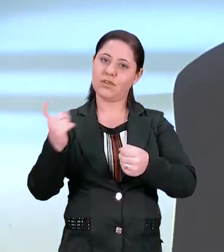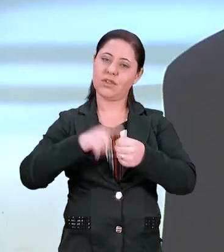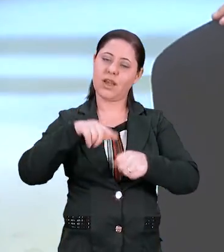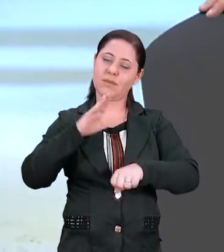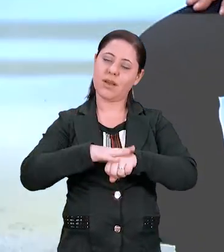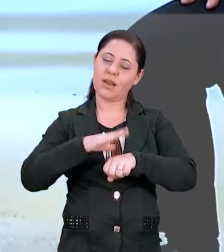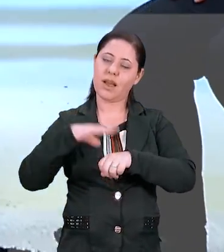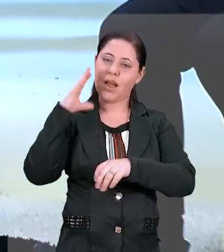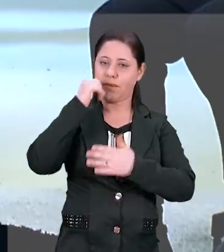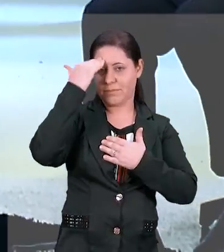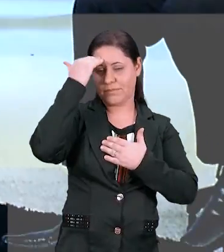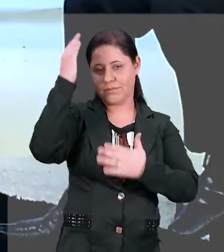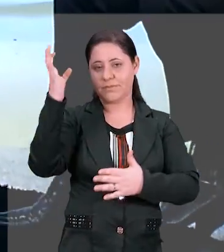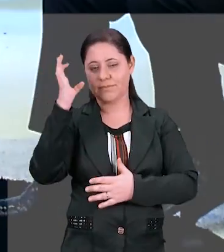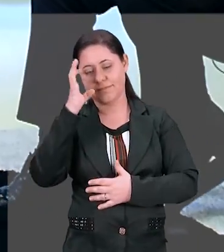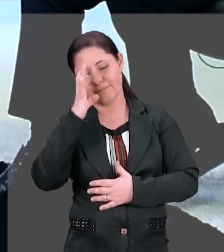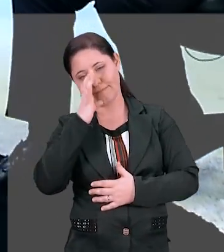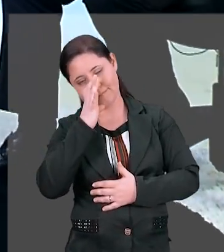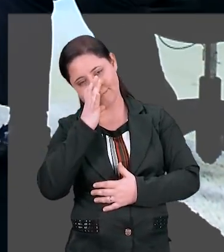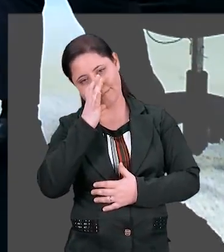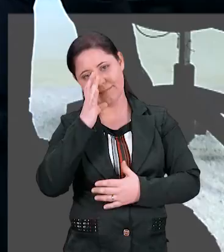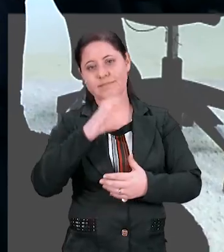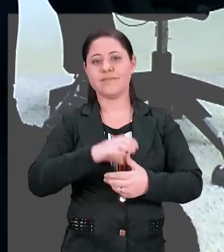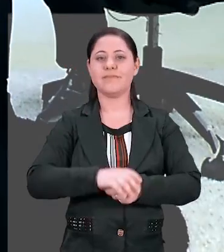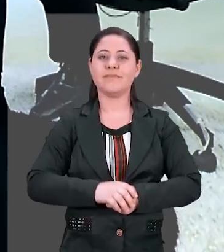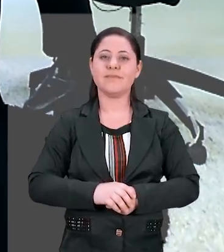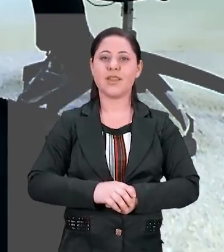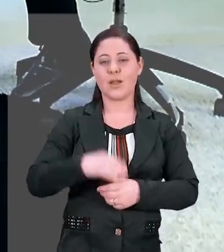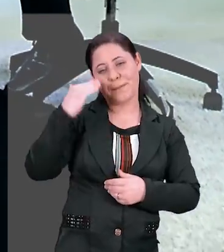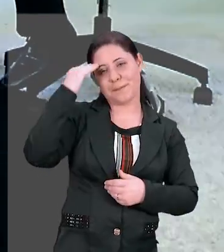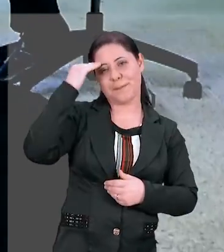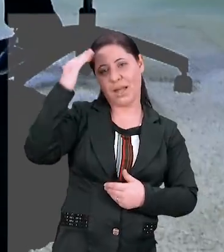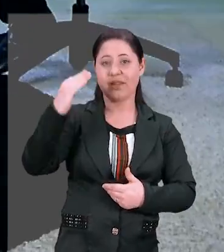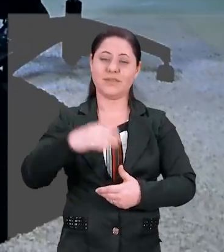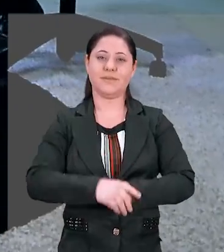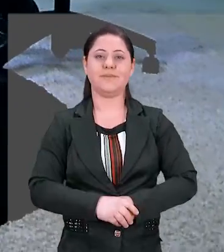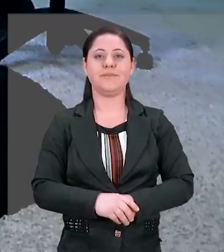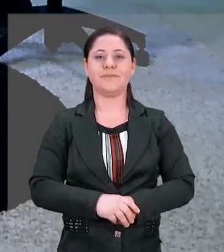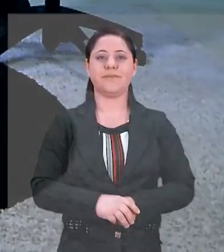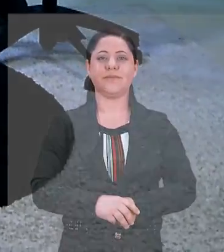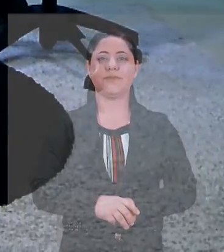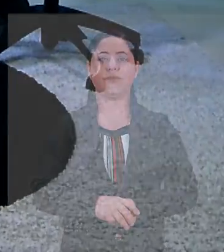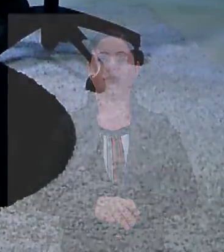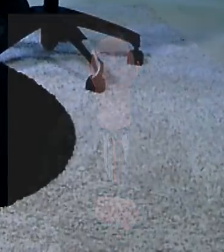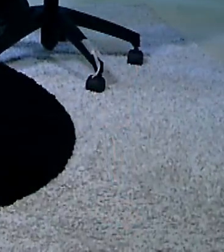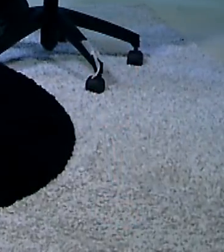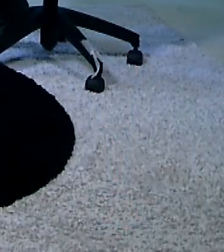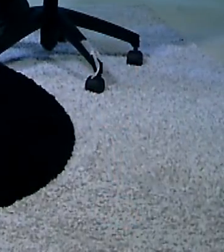Agradecemos a sua preciosa audiência. Muito obrigado.